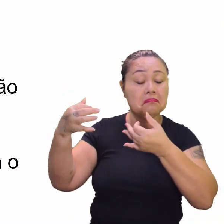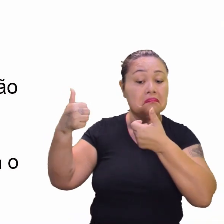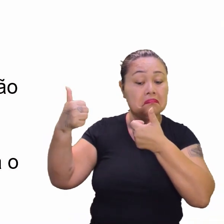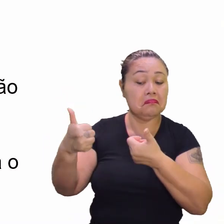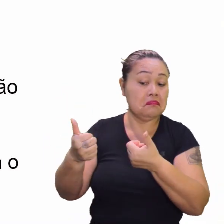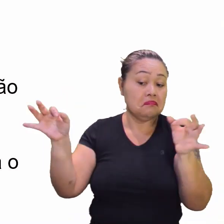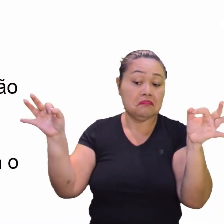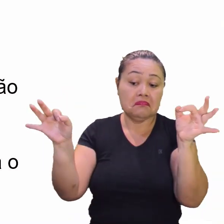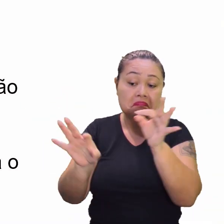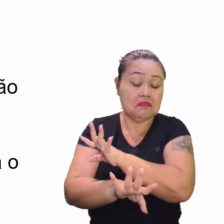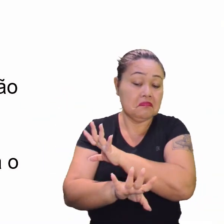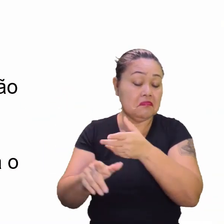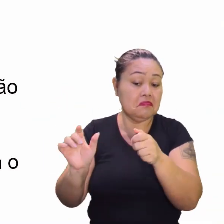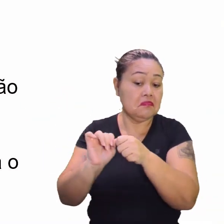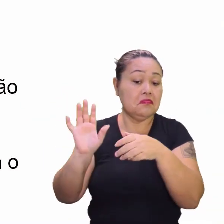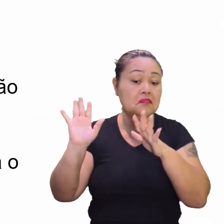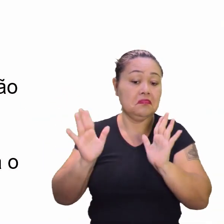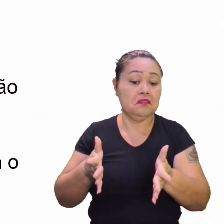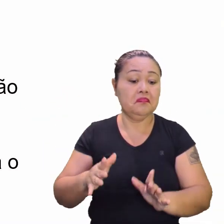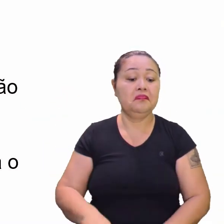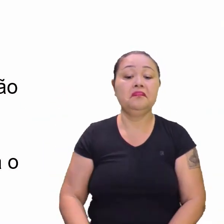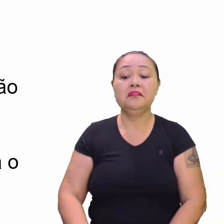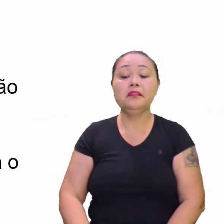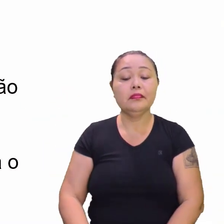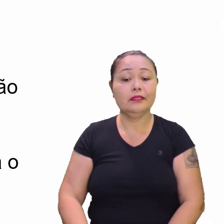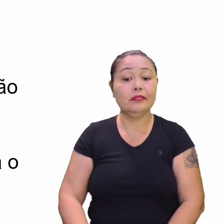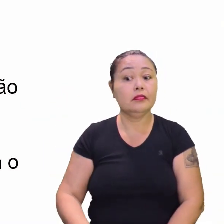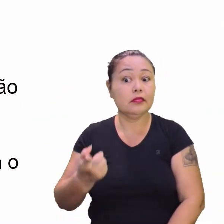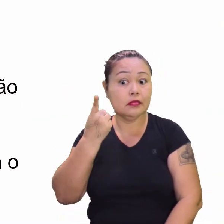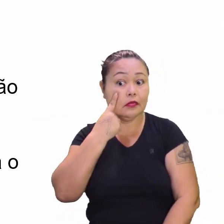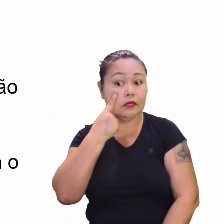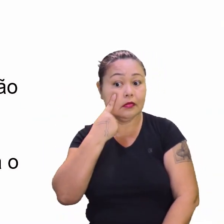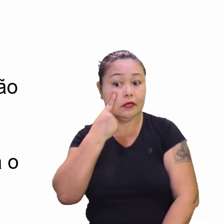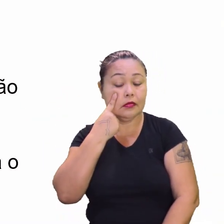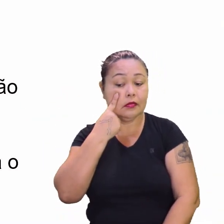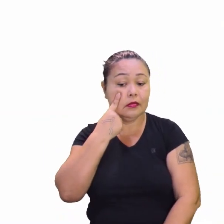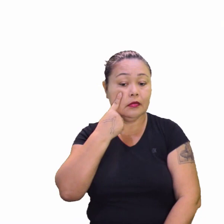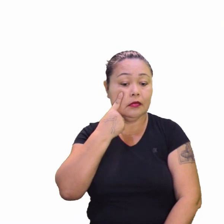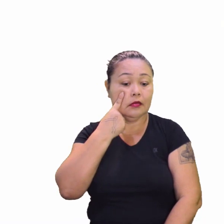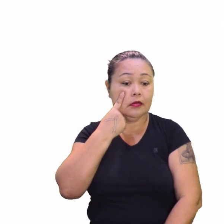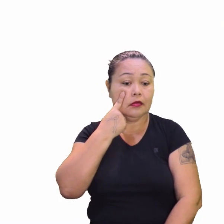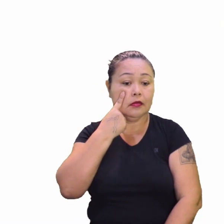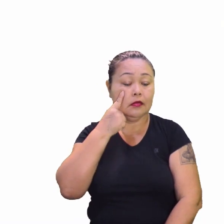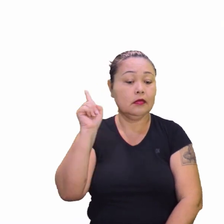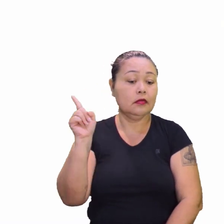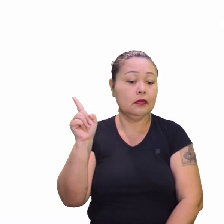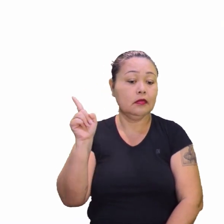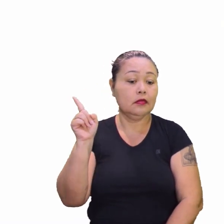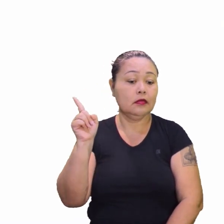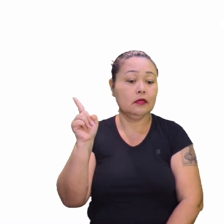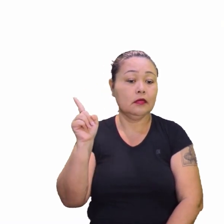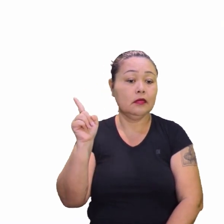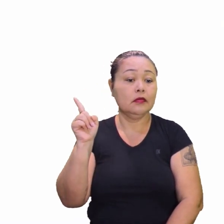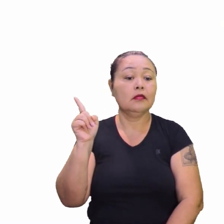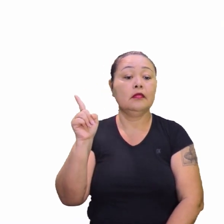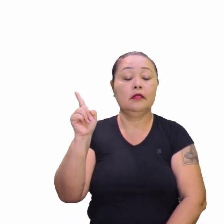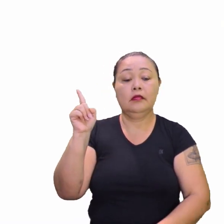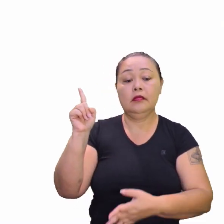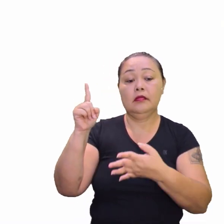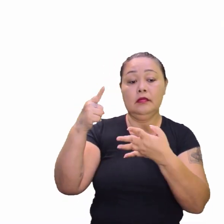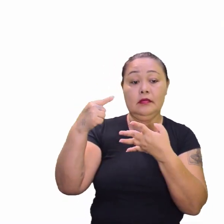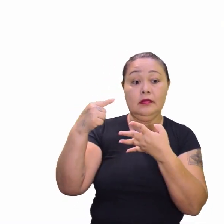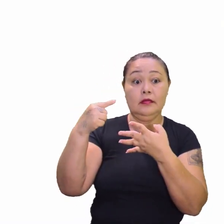Perfeito. Então, pronto. Já deu para matar, será, Rogério? Vamos ver. A gente está dizendo que a 3 Vai está precisar correta, né? analisar a 4. Olha a 3,